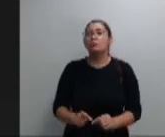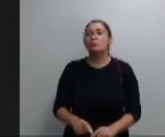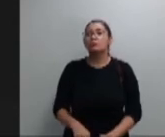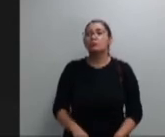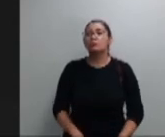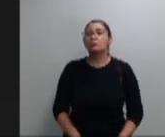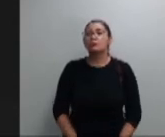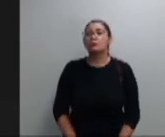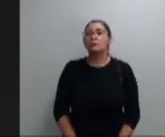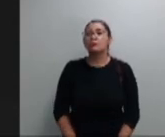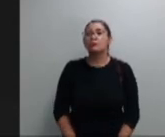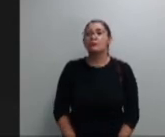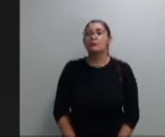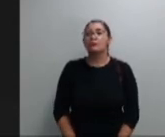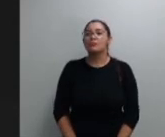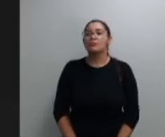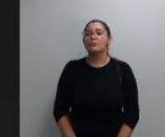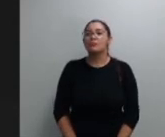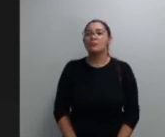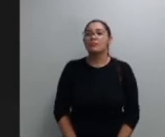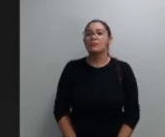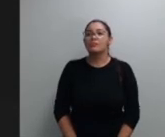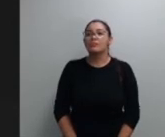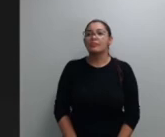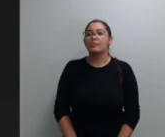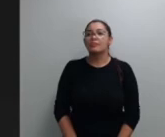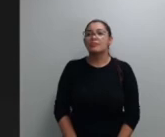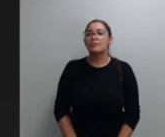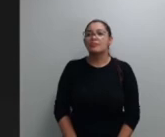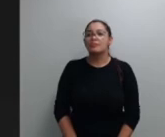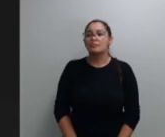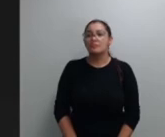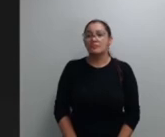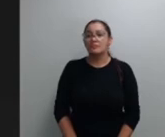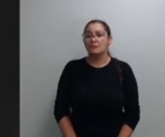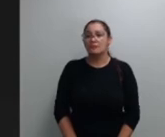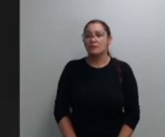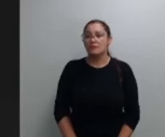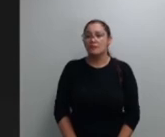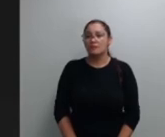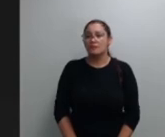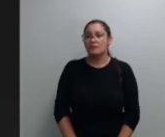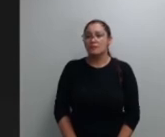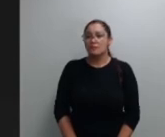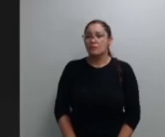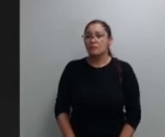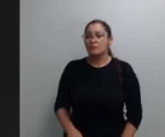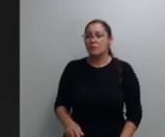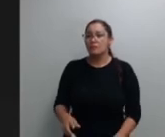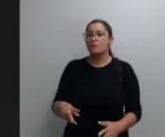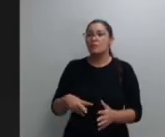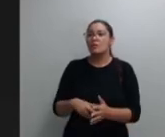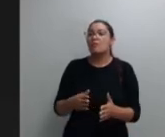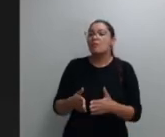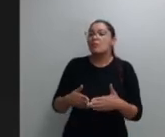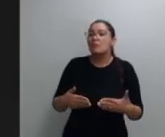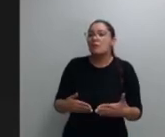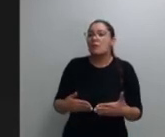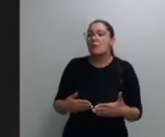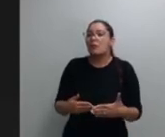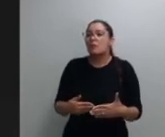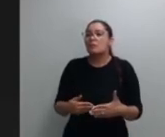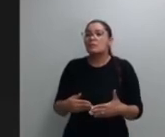um professor aqui segundo referiu a professora Regina diz que é a favor do capitalismo mas não dos